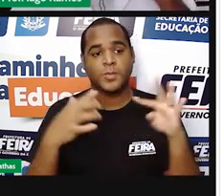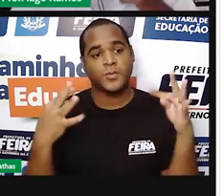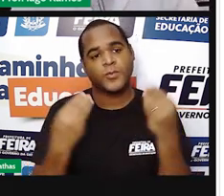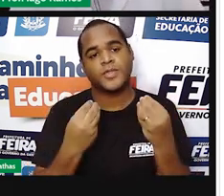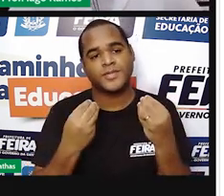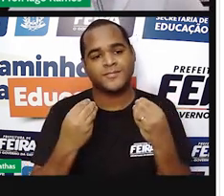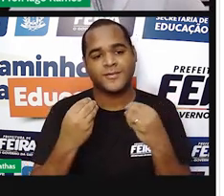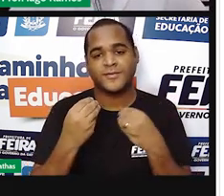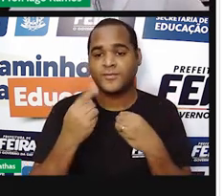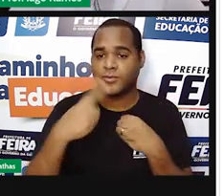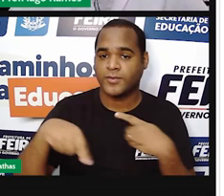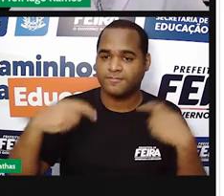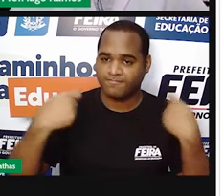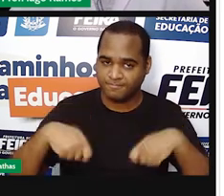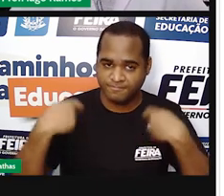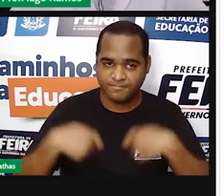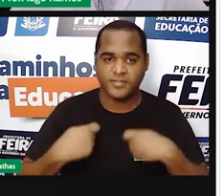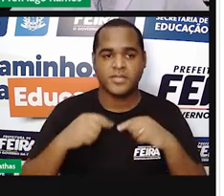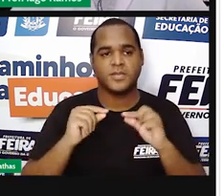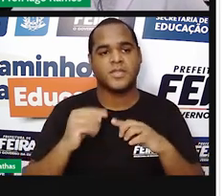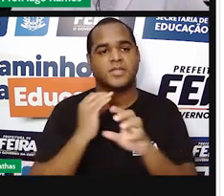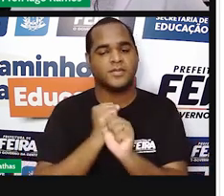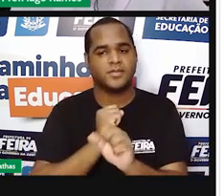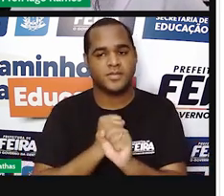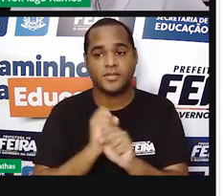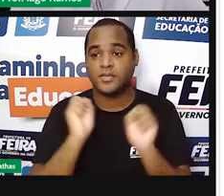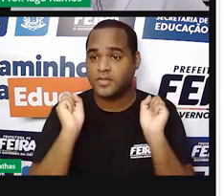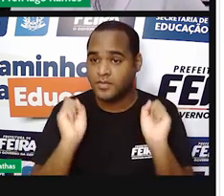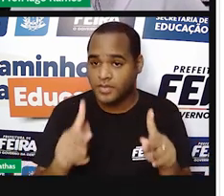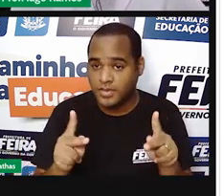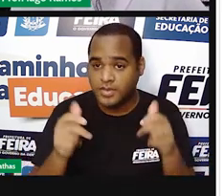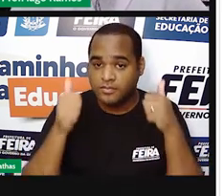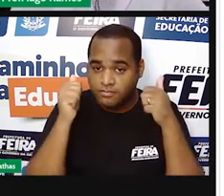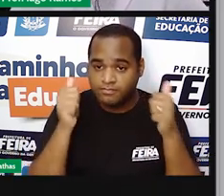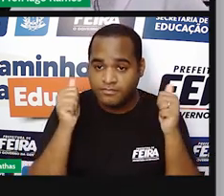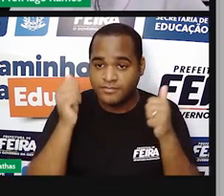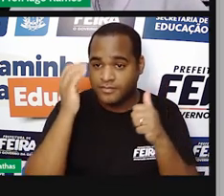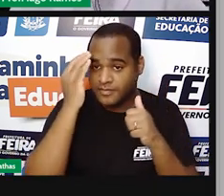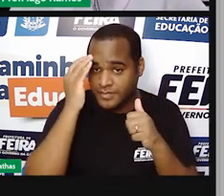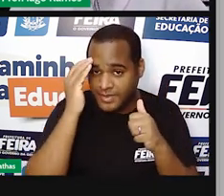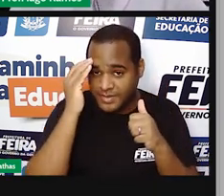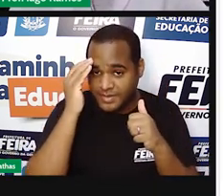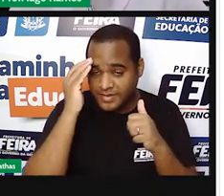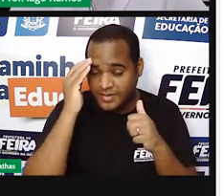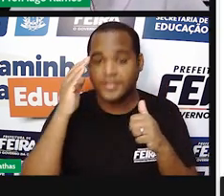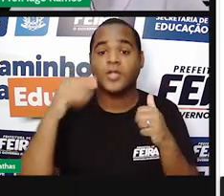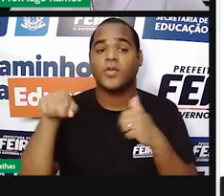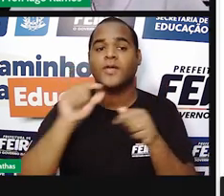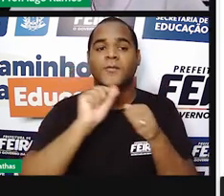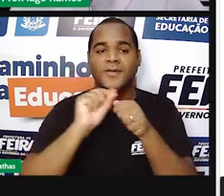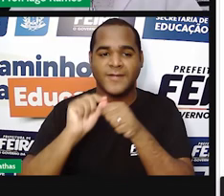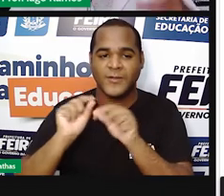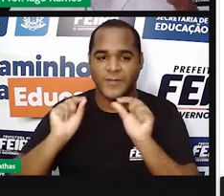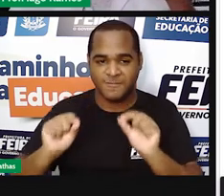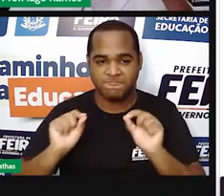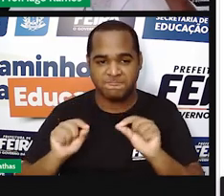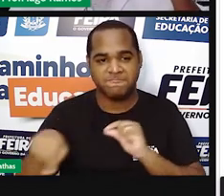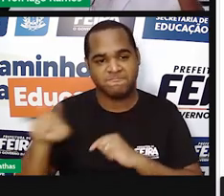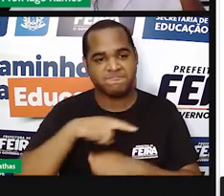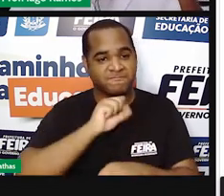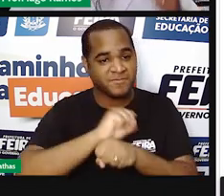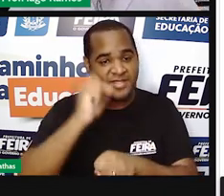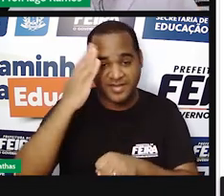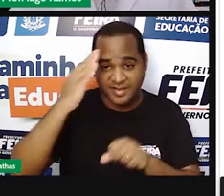resultado total do que você tá precisando conta beleza Bacana Então o que a gente vai fazer